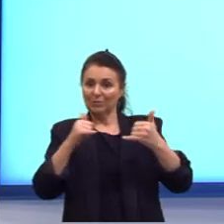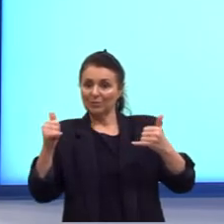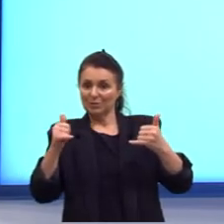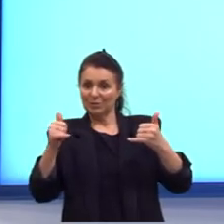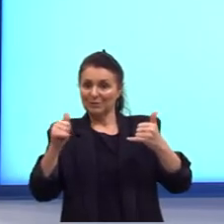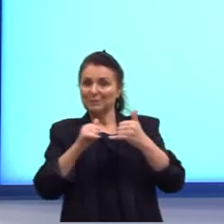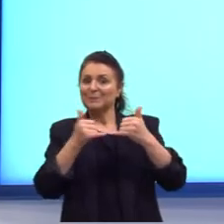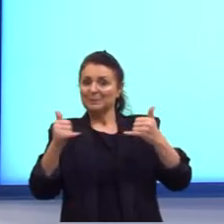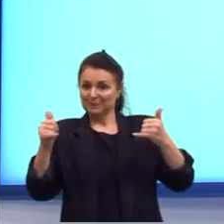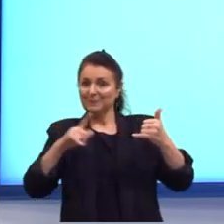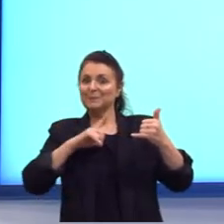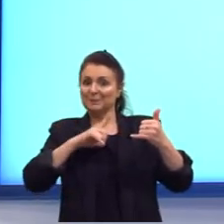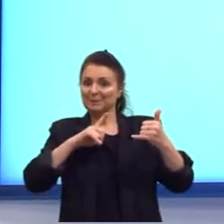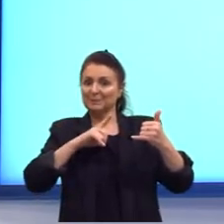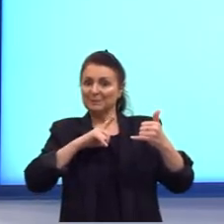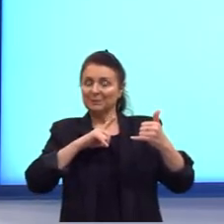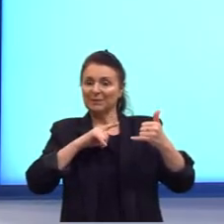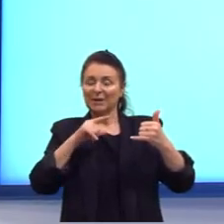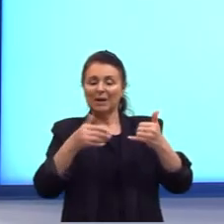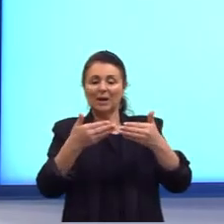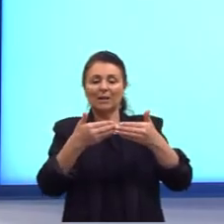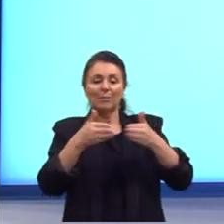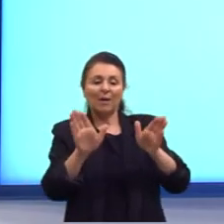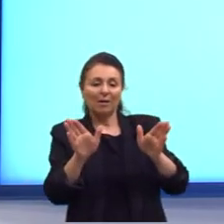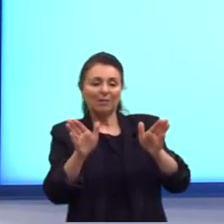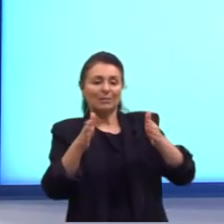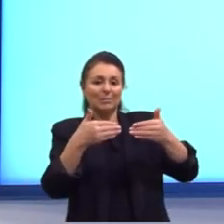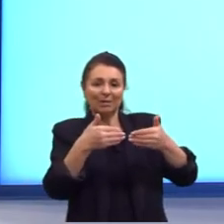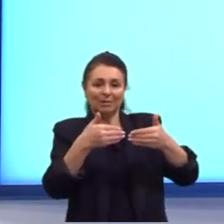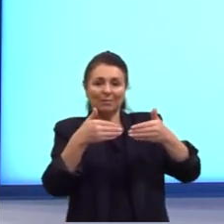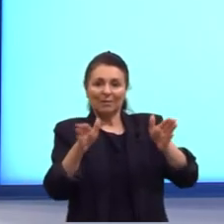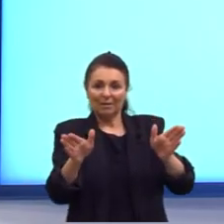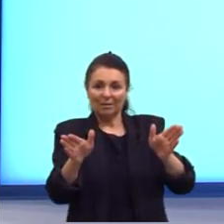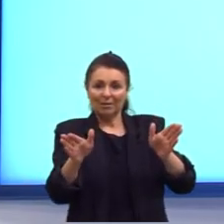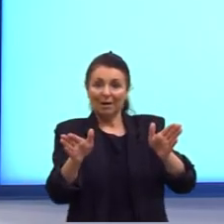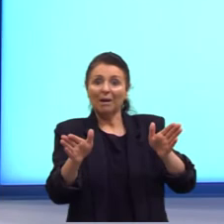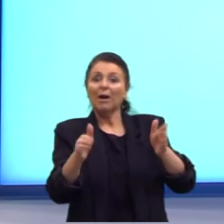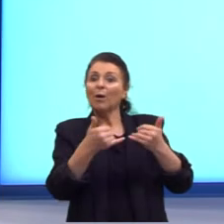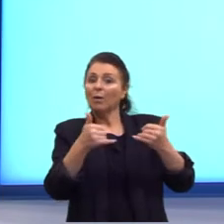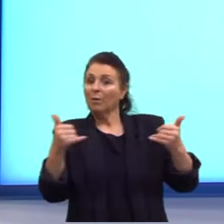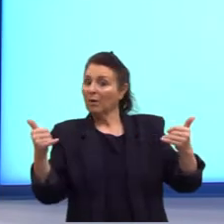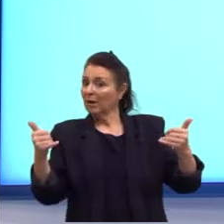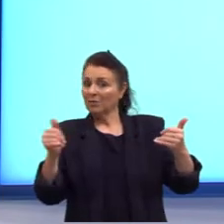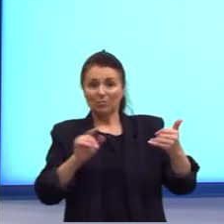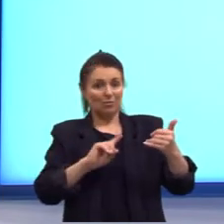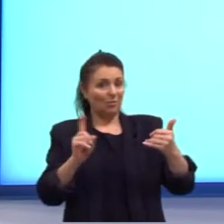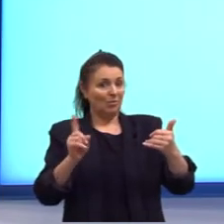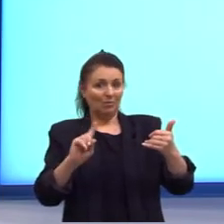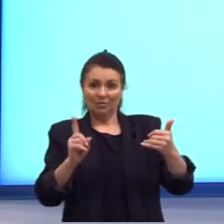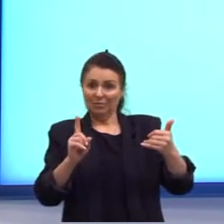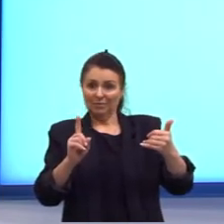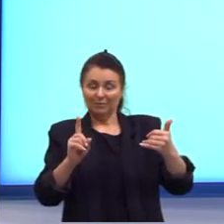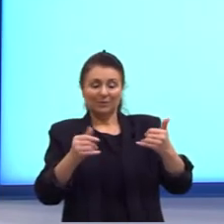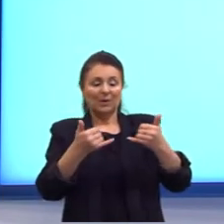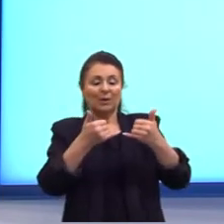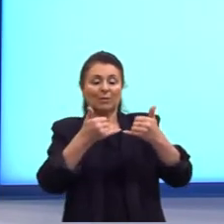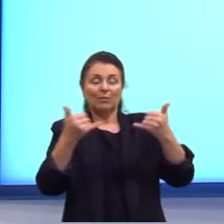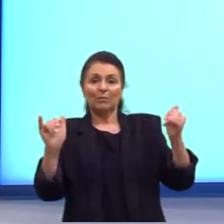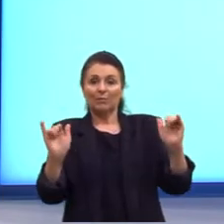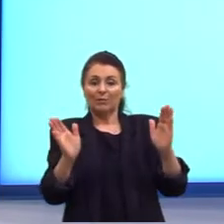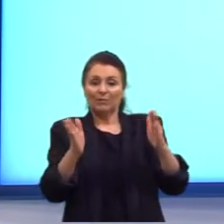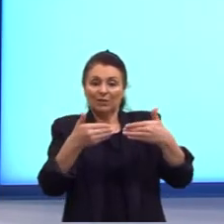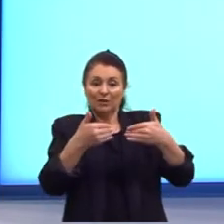o contrário do que a gente associa a aberto e fechado quando está aberta a corrente não passa quando tá